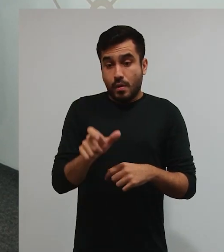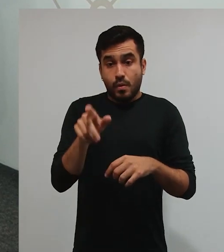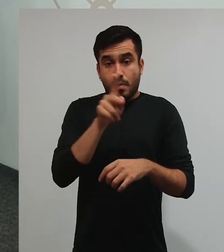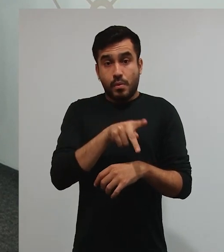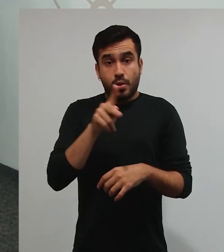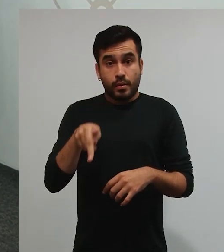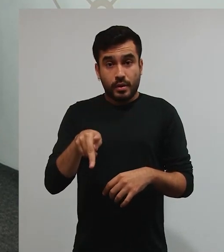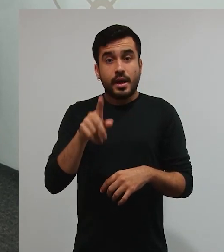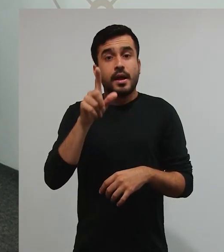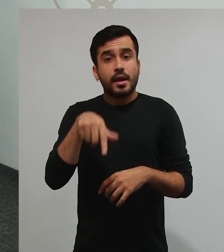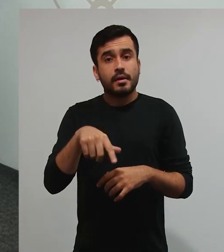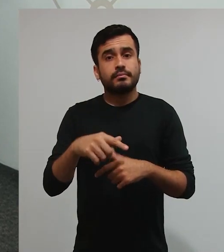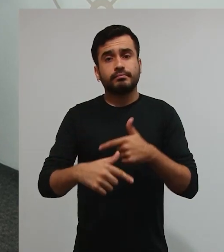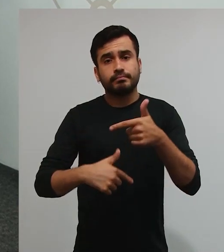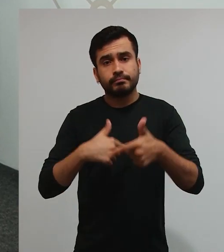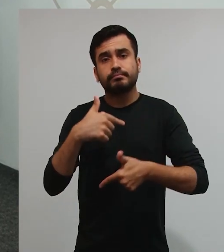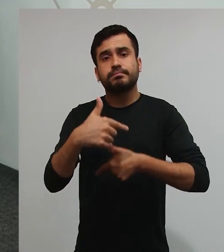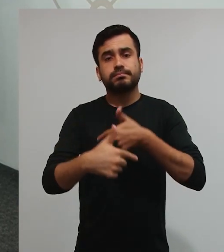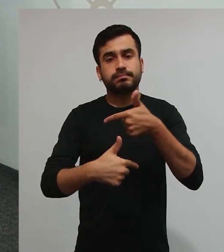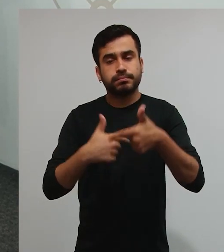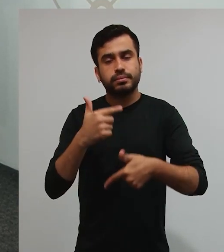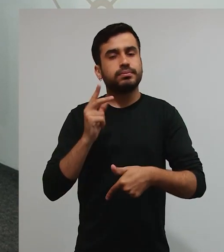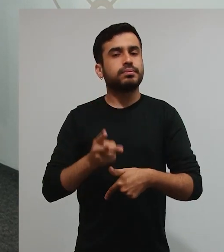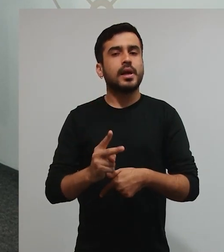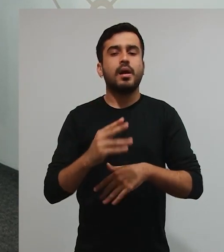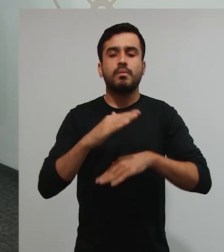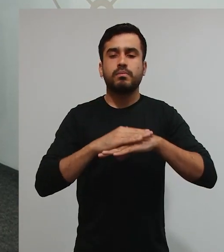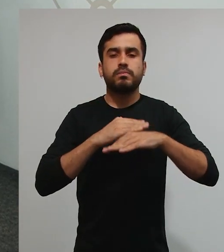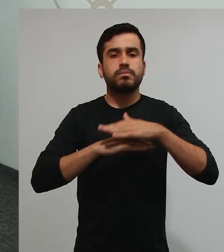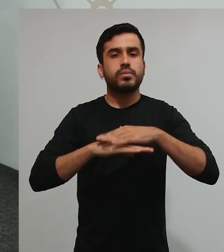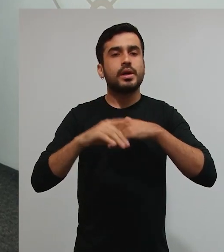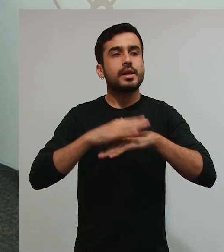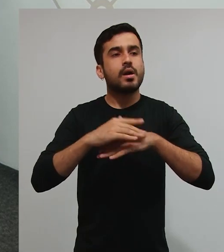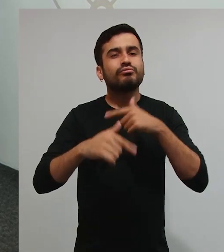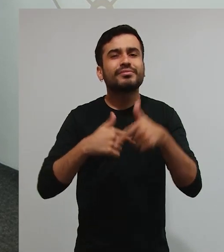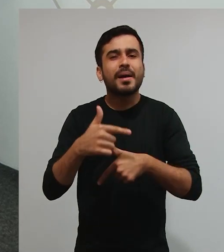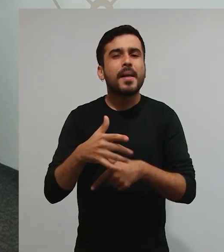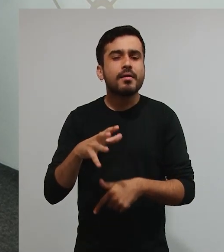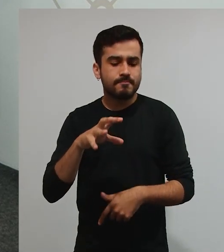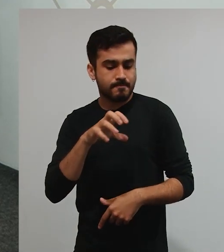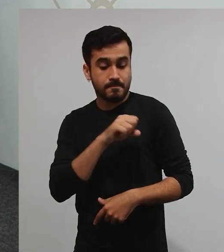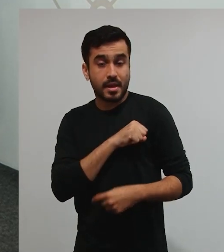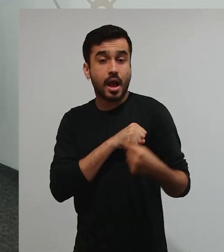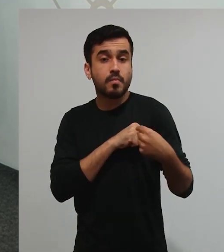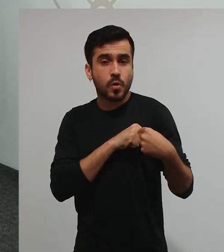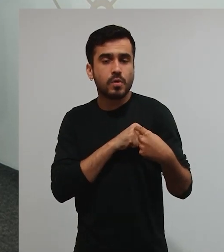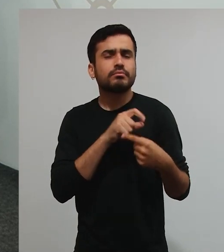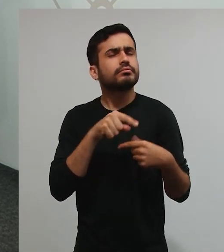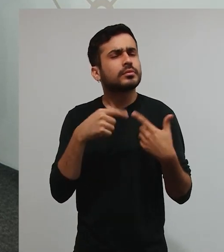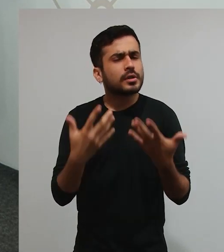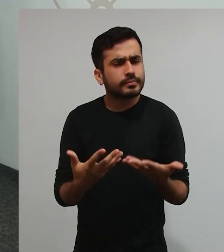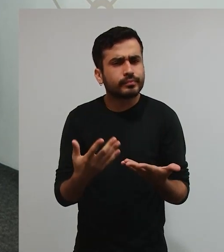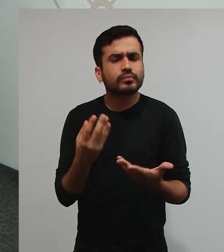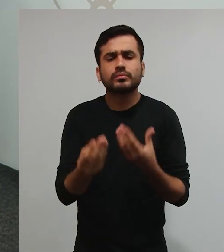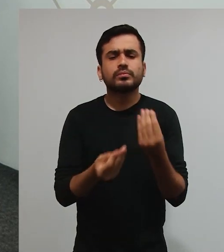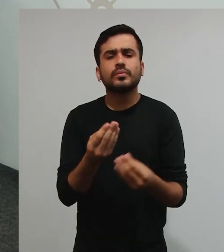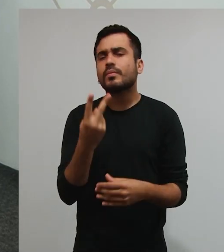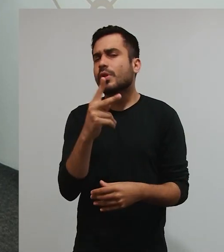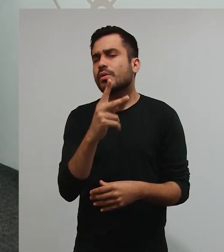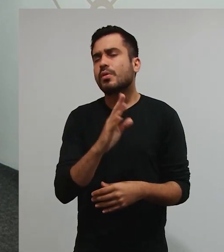todo pedagogo, pelo menos é assim, para mim é meu best, né, Paulinho? Ele